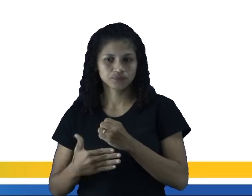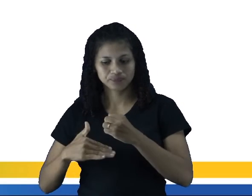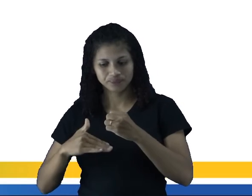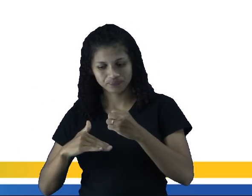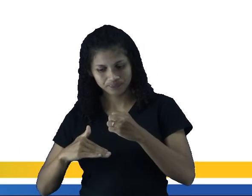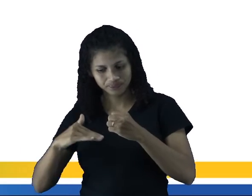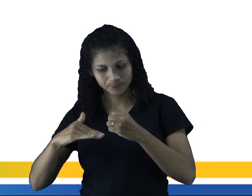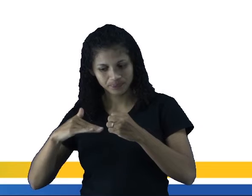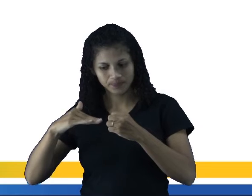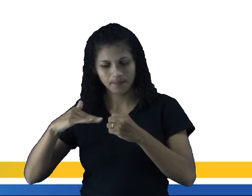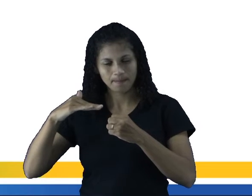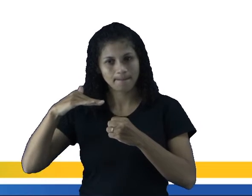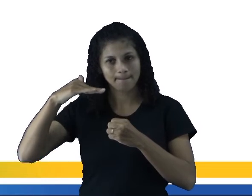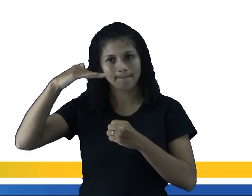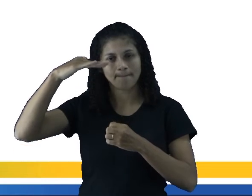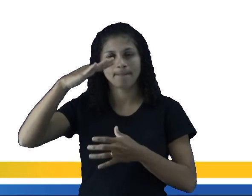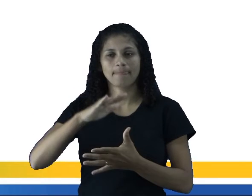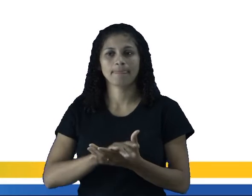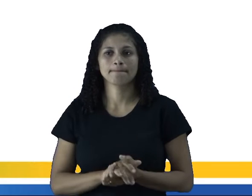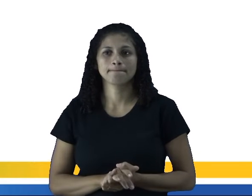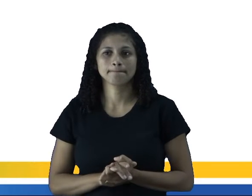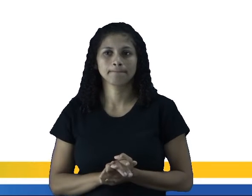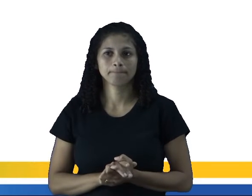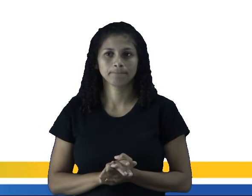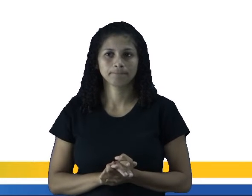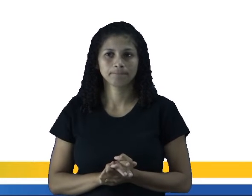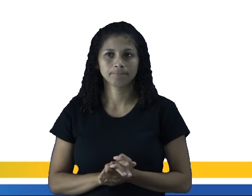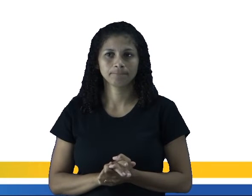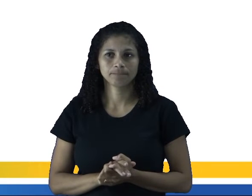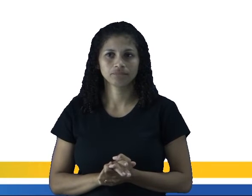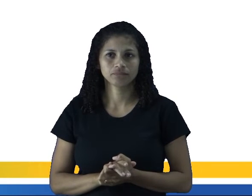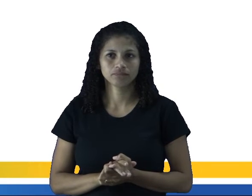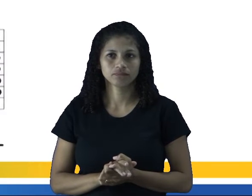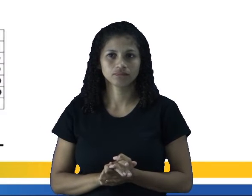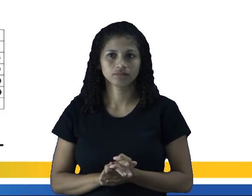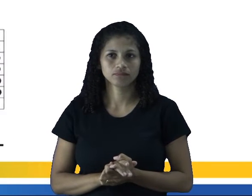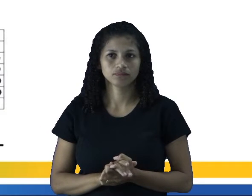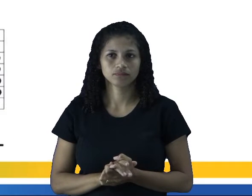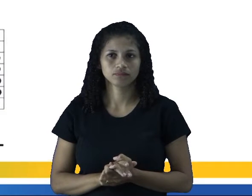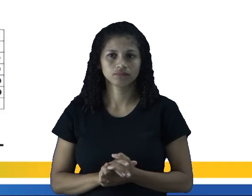ali no átomo desses elementos.